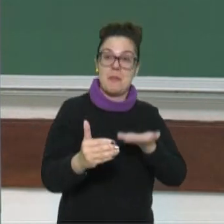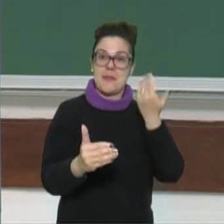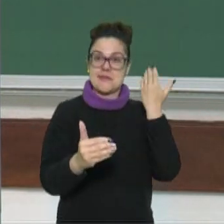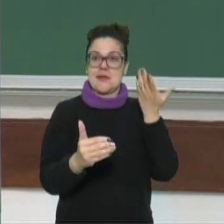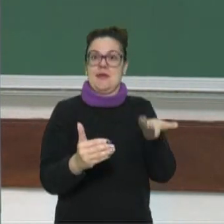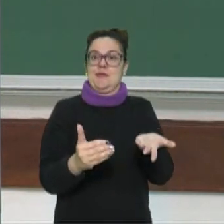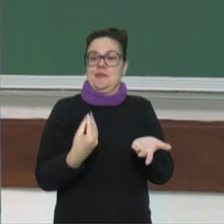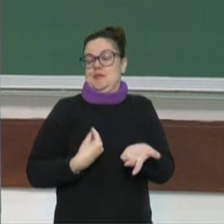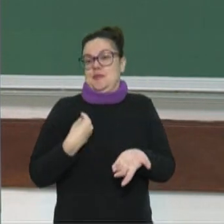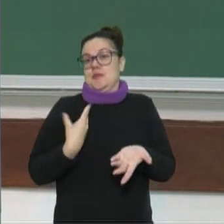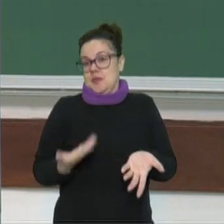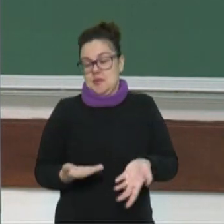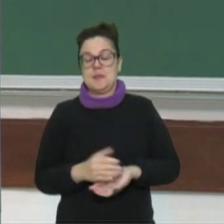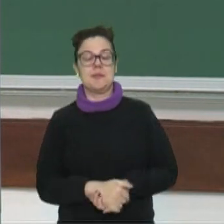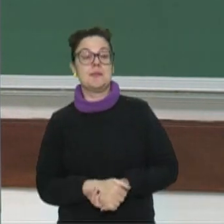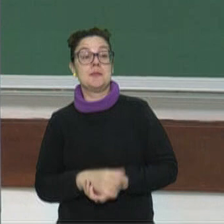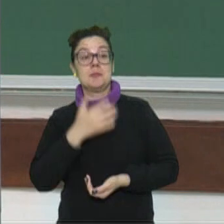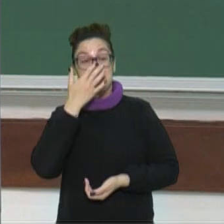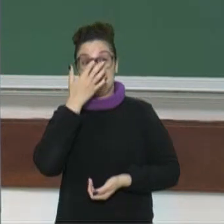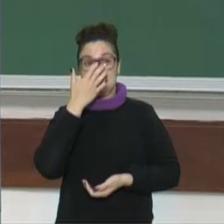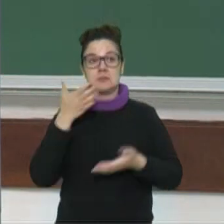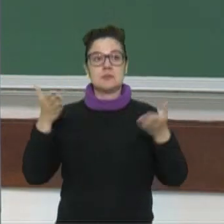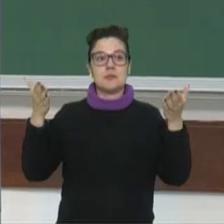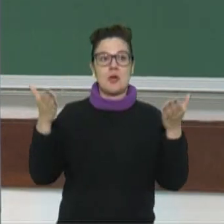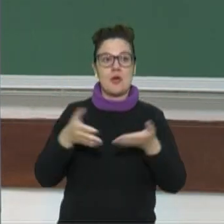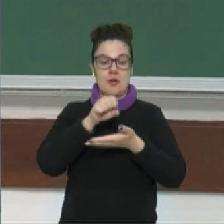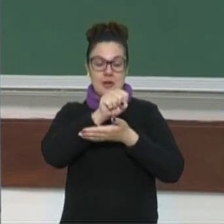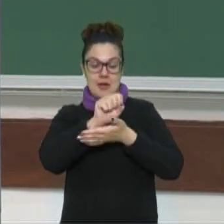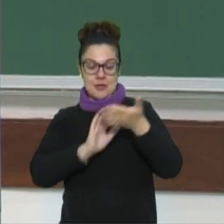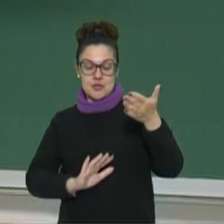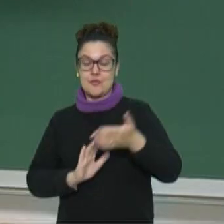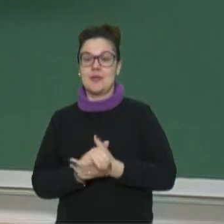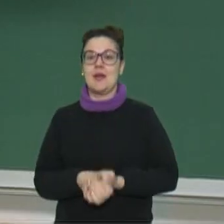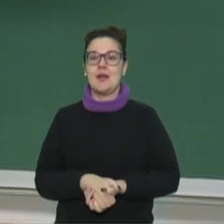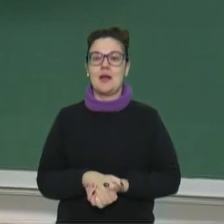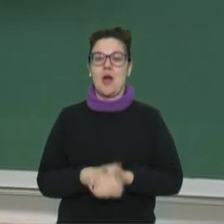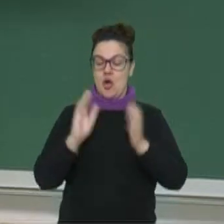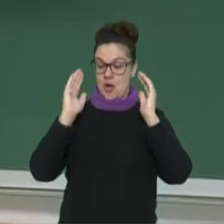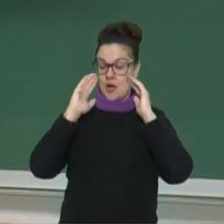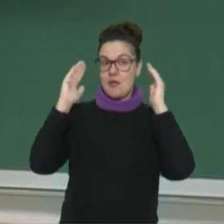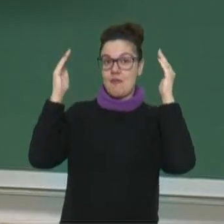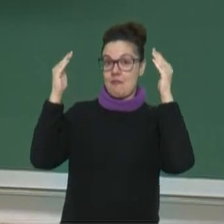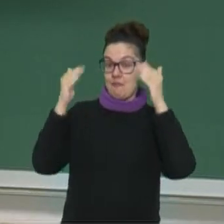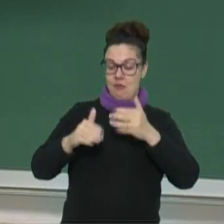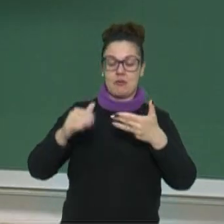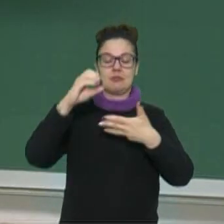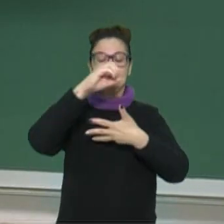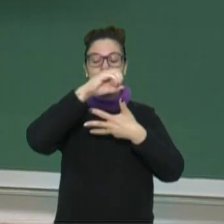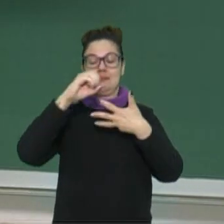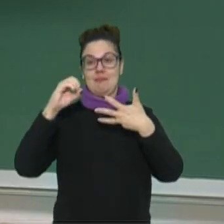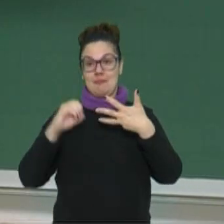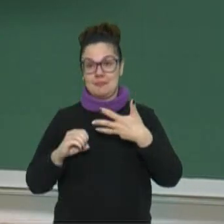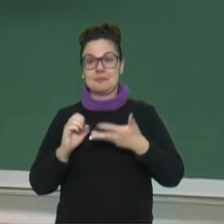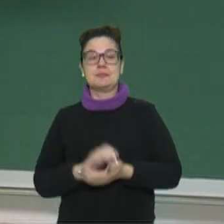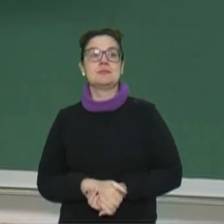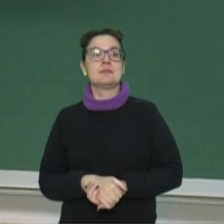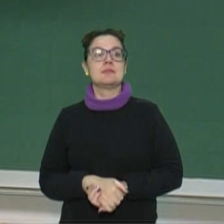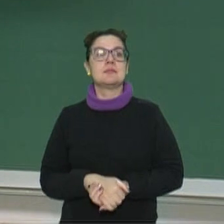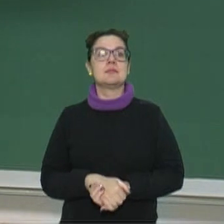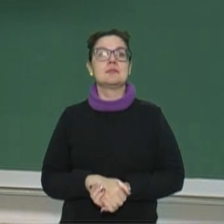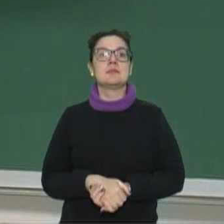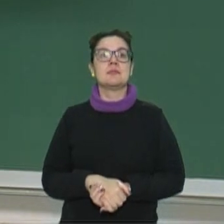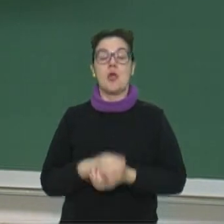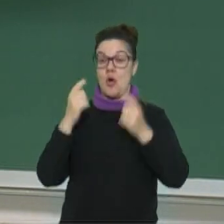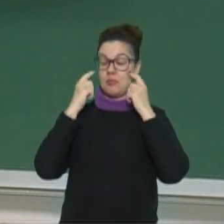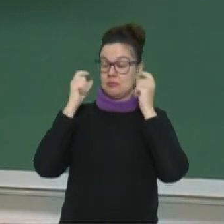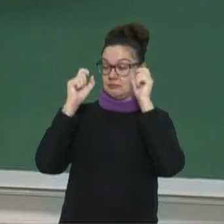em que eles viviam. Certo? E vamos aí para uma atividade, agora foco no Enem. Certo?